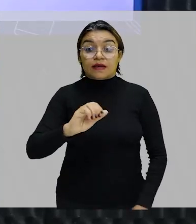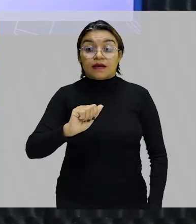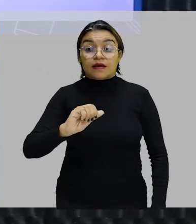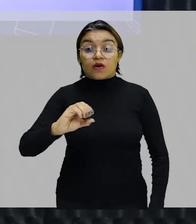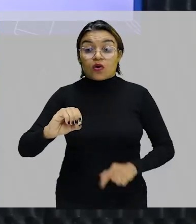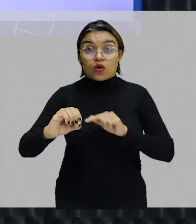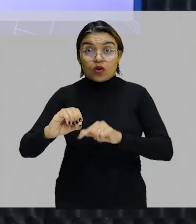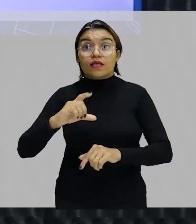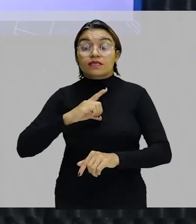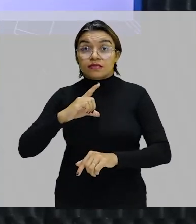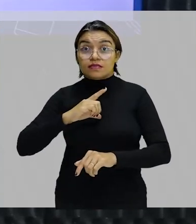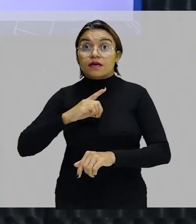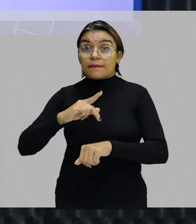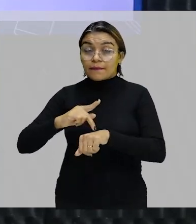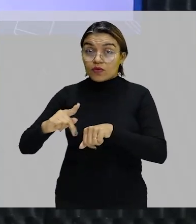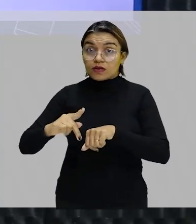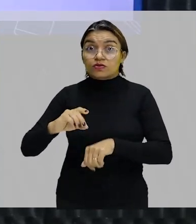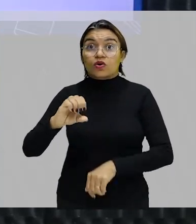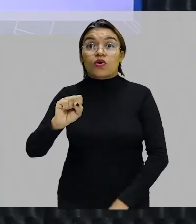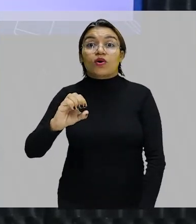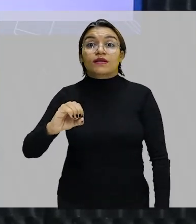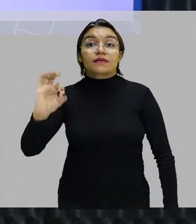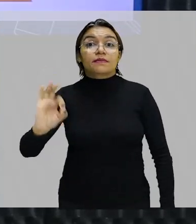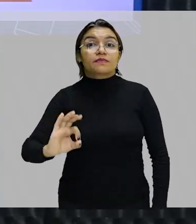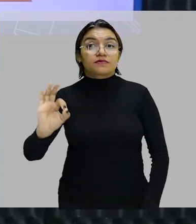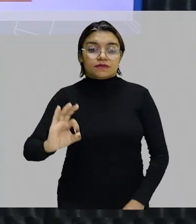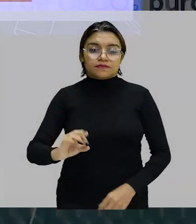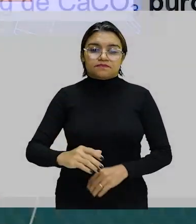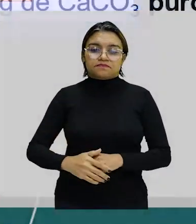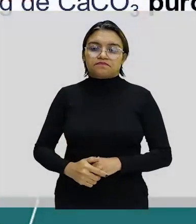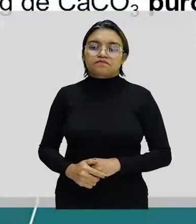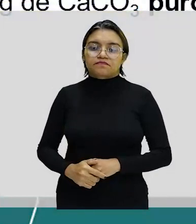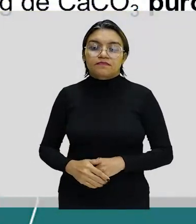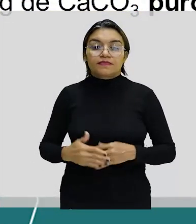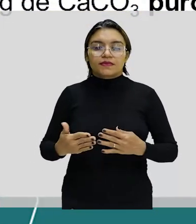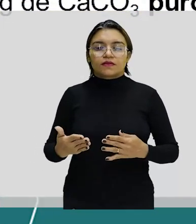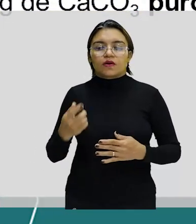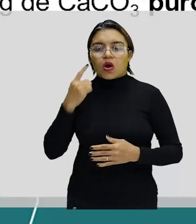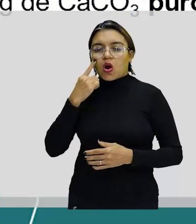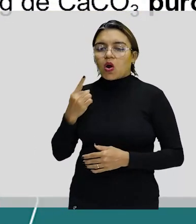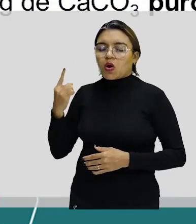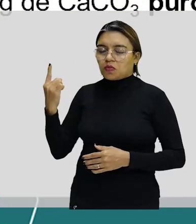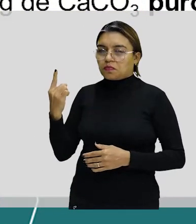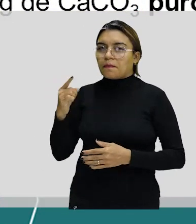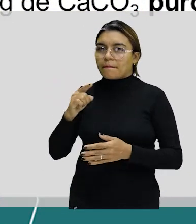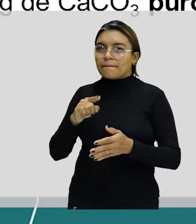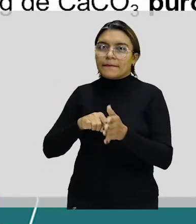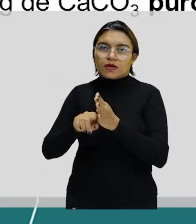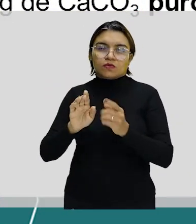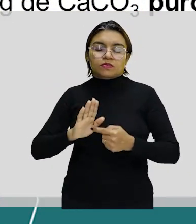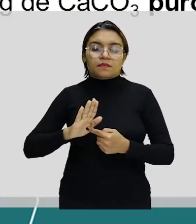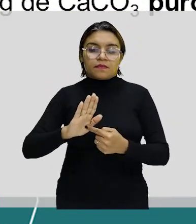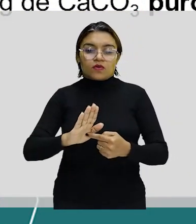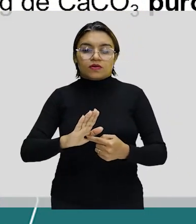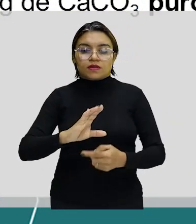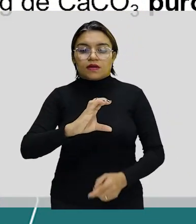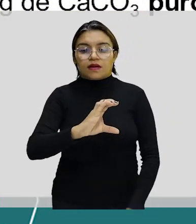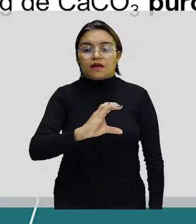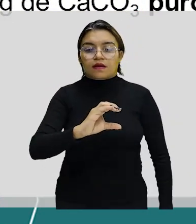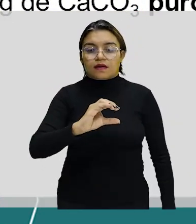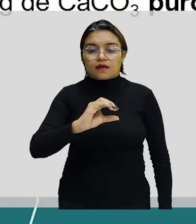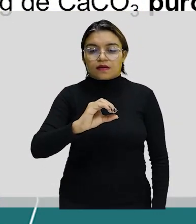de pureza de 80%. Então, turminha, ó, o enunciado nos diz que a calcita